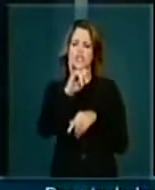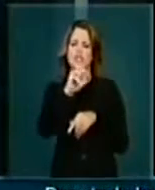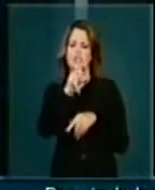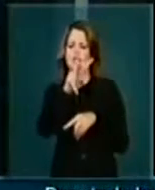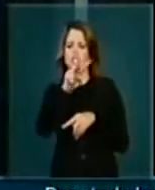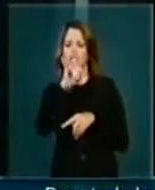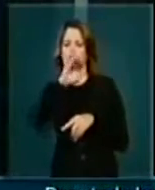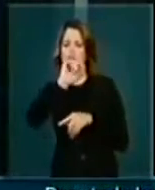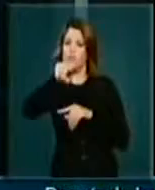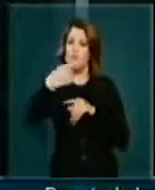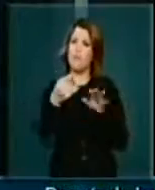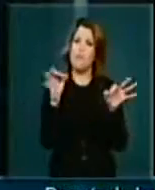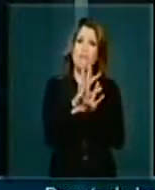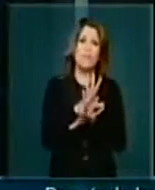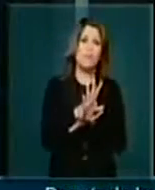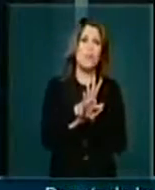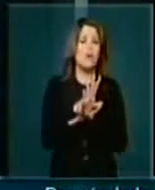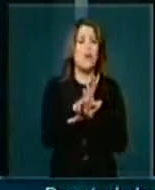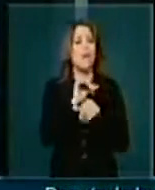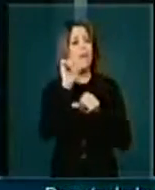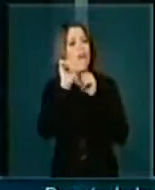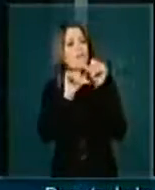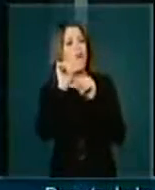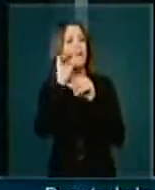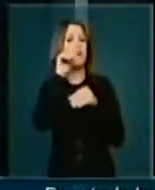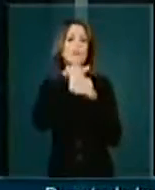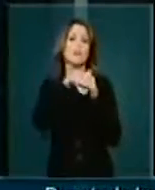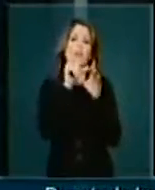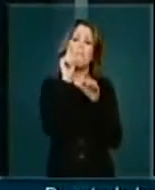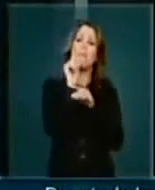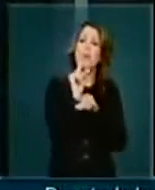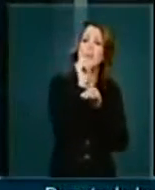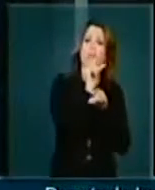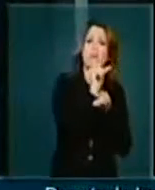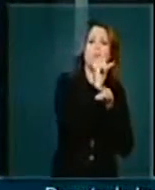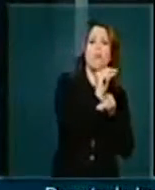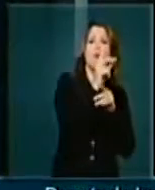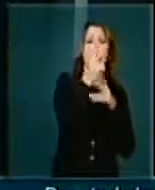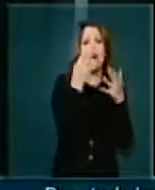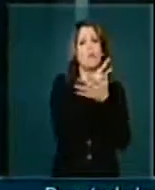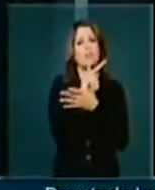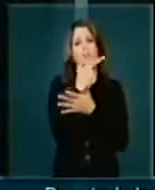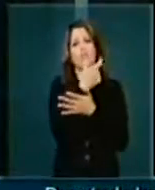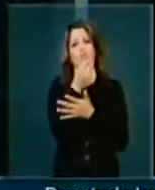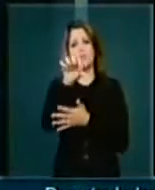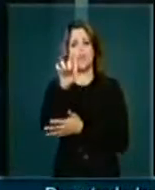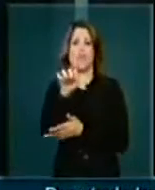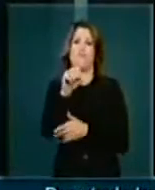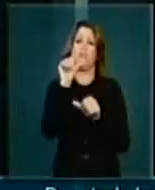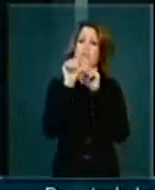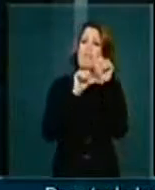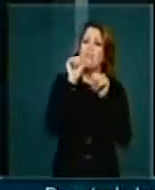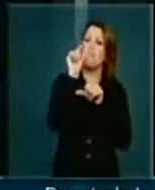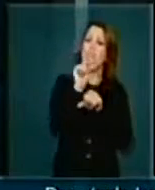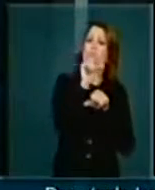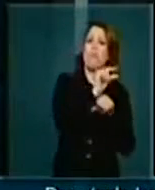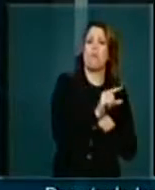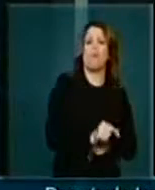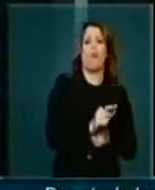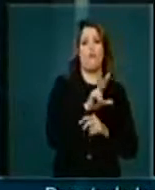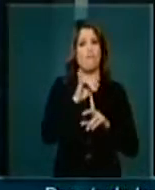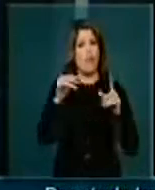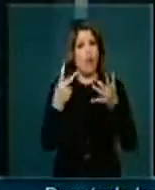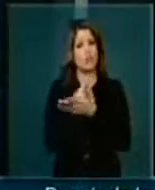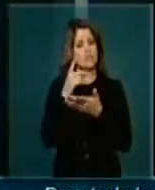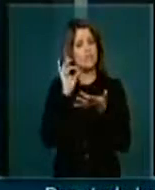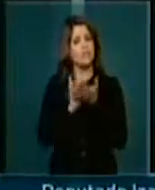não concluiremos mais que outra mini-reforma eleitoral semelhante à ocorrida em 2009. O que